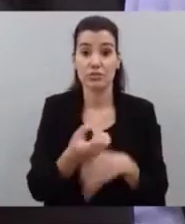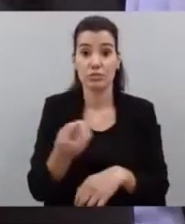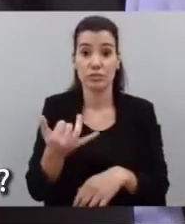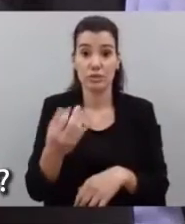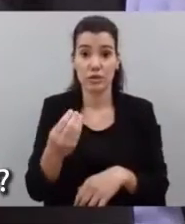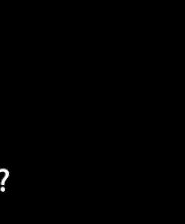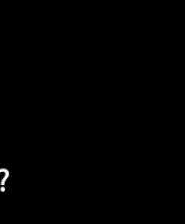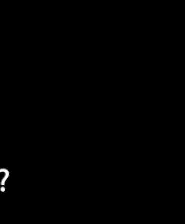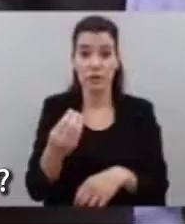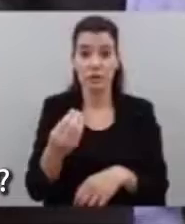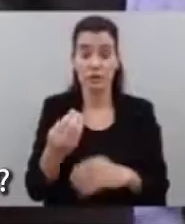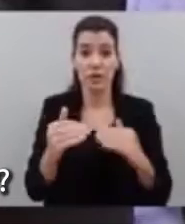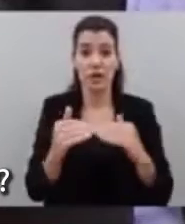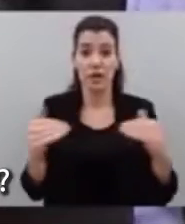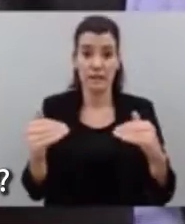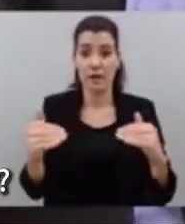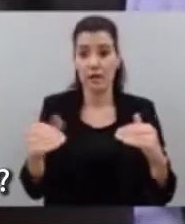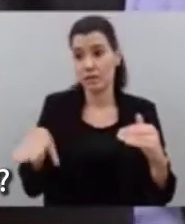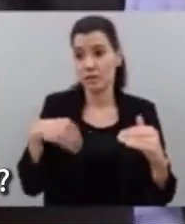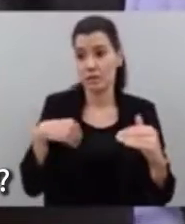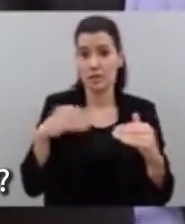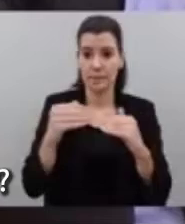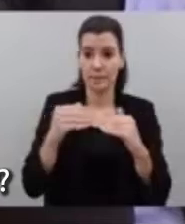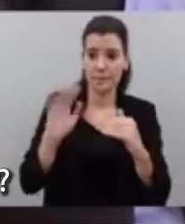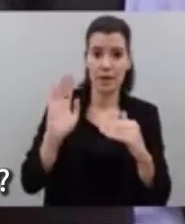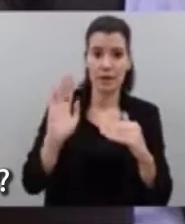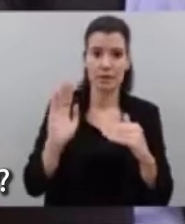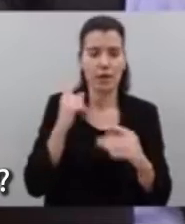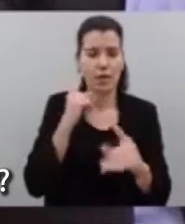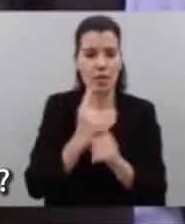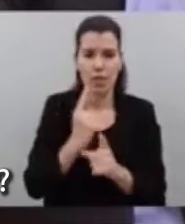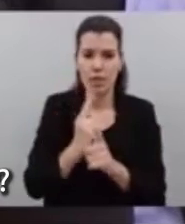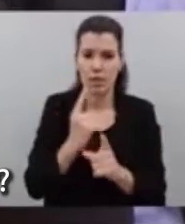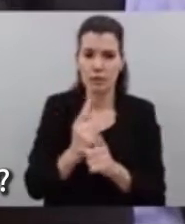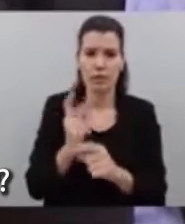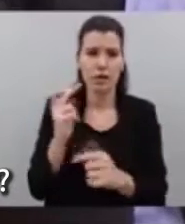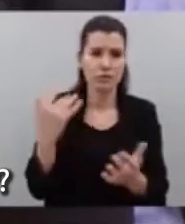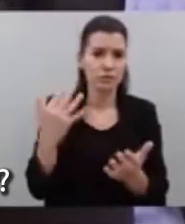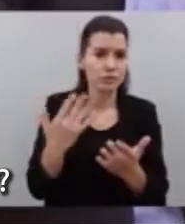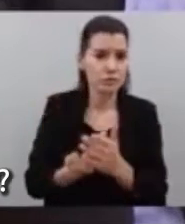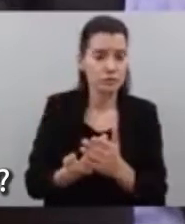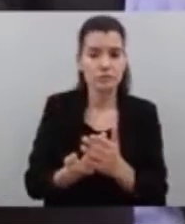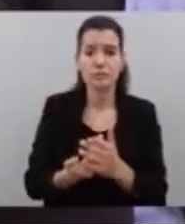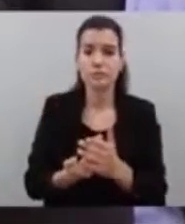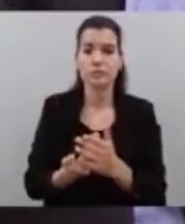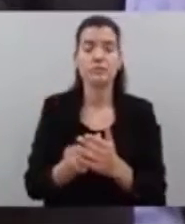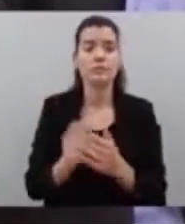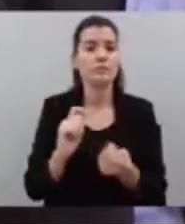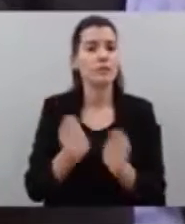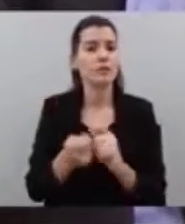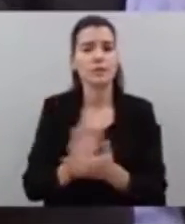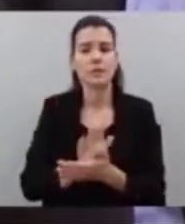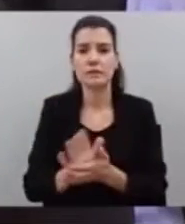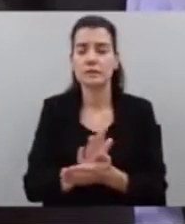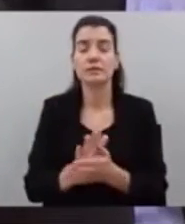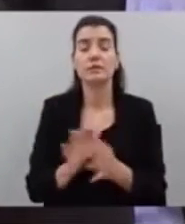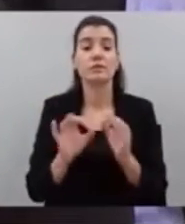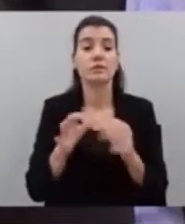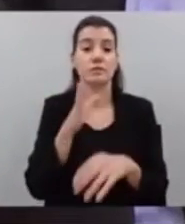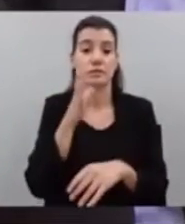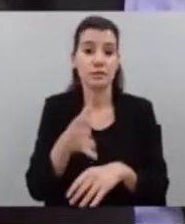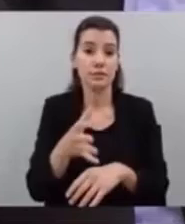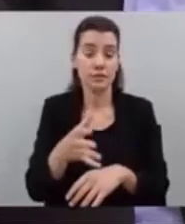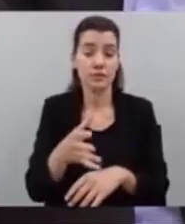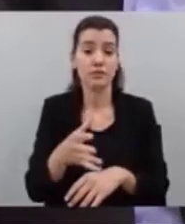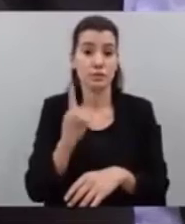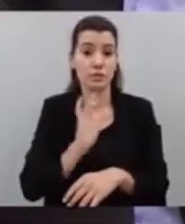grau tolerável, que permanecem inalterados há vários anos, sem nada mudar, como